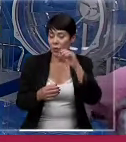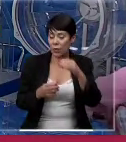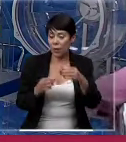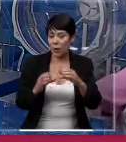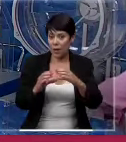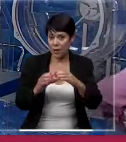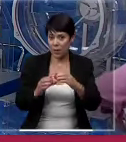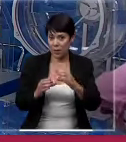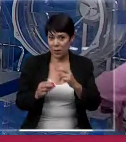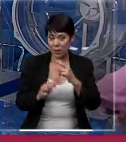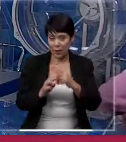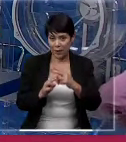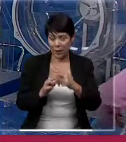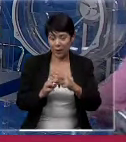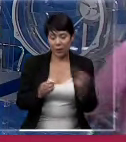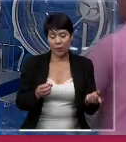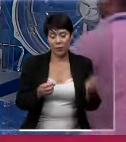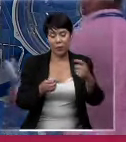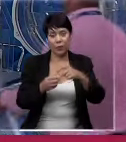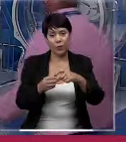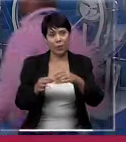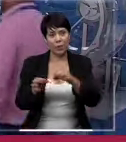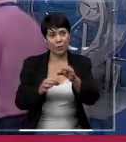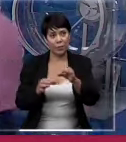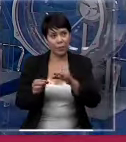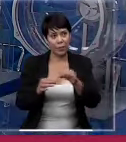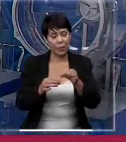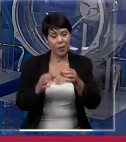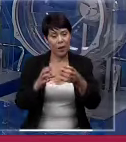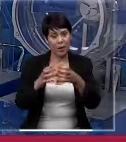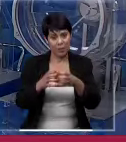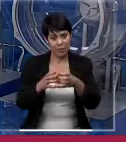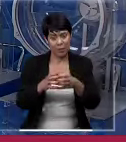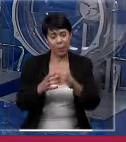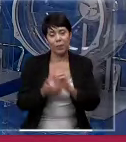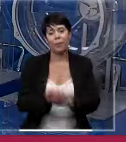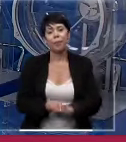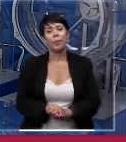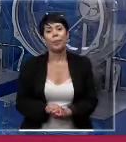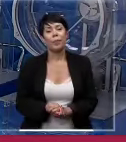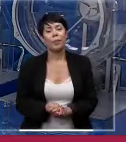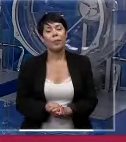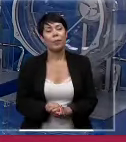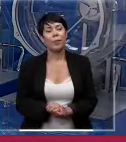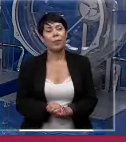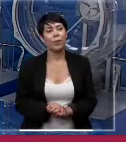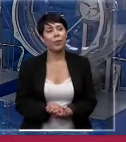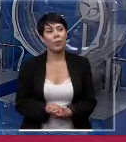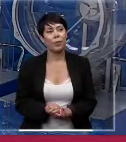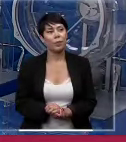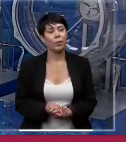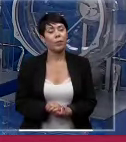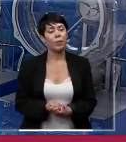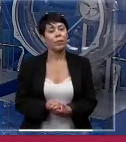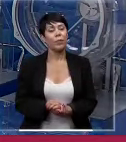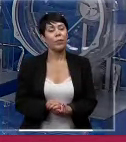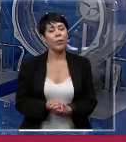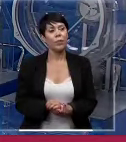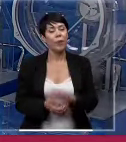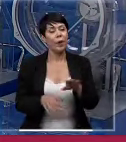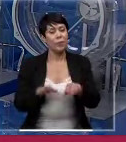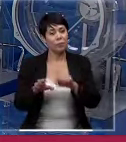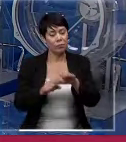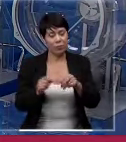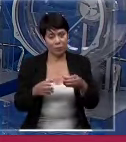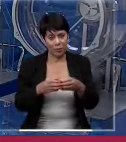realizarão o reabastecimento do globo número 3. As bolas sorteadas no primeiro sorteio da Dupla Cena serão